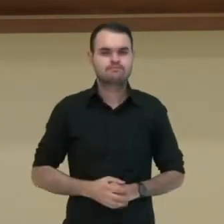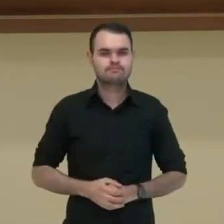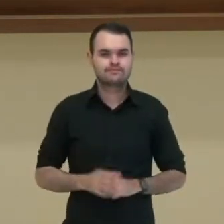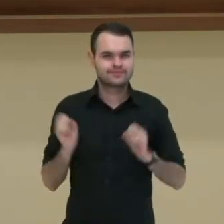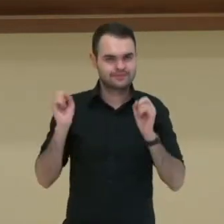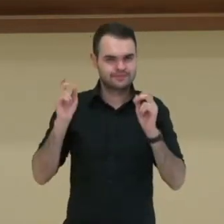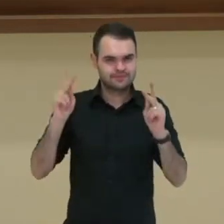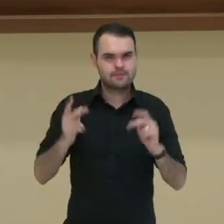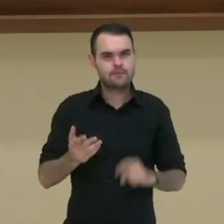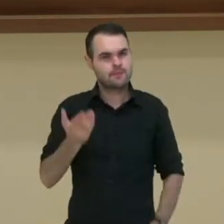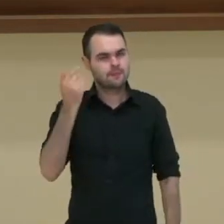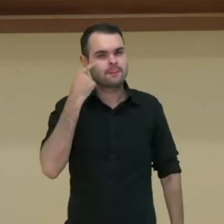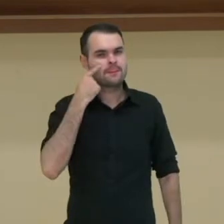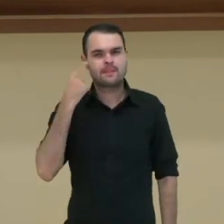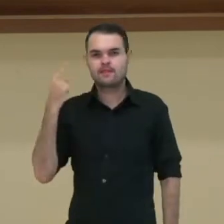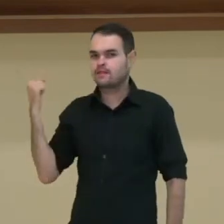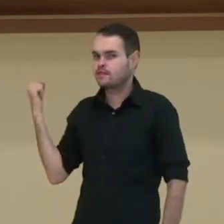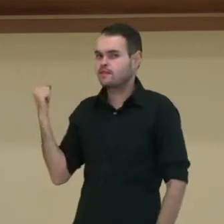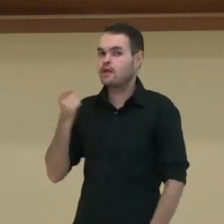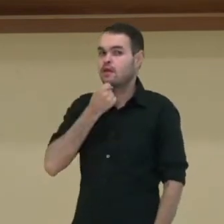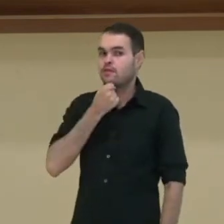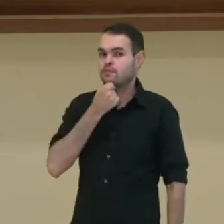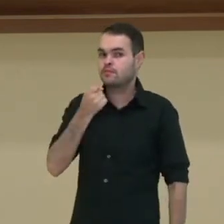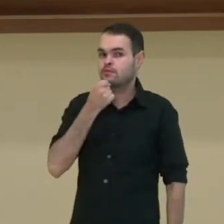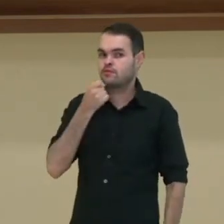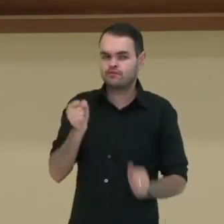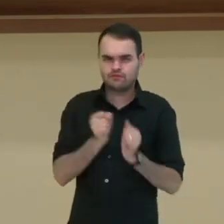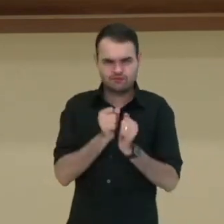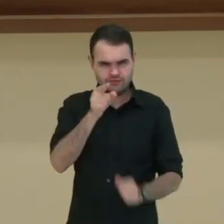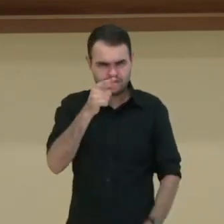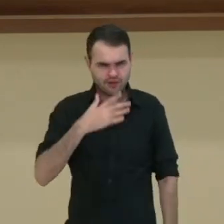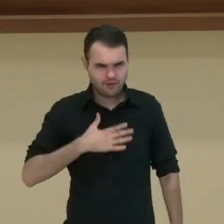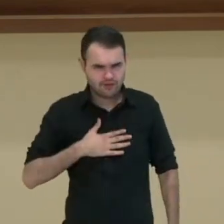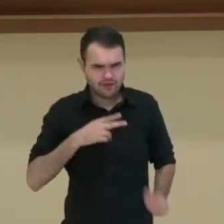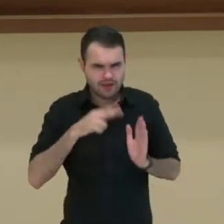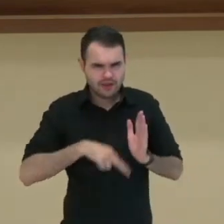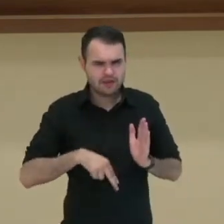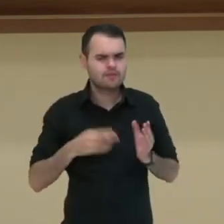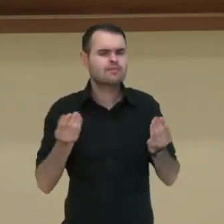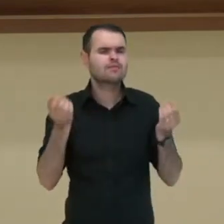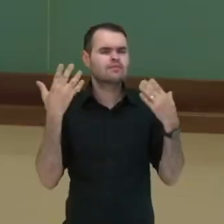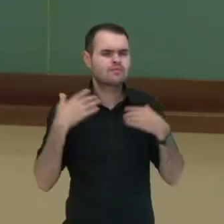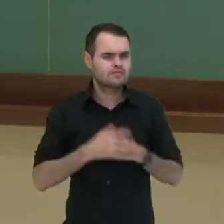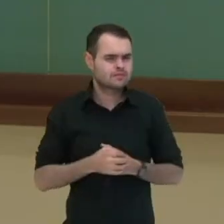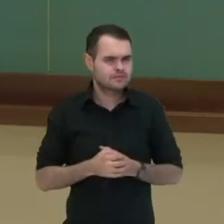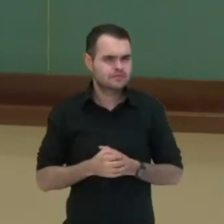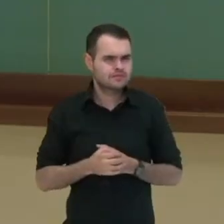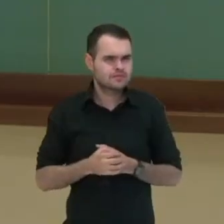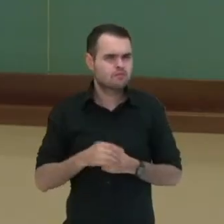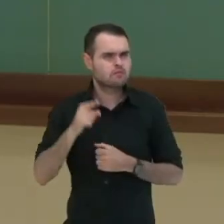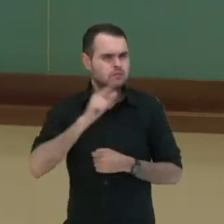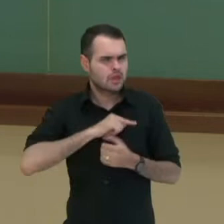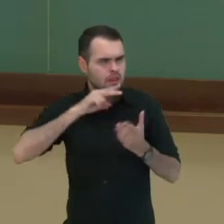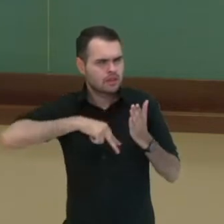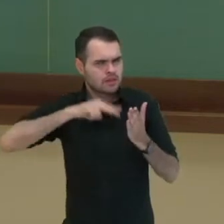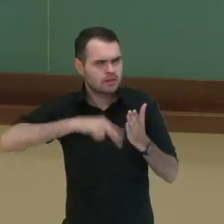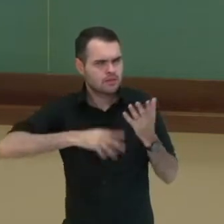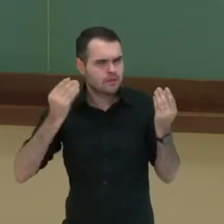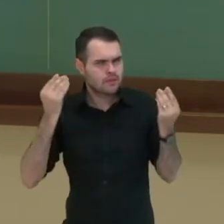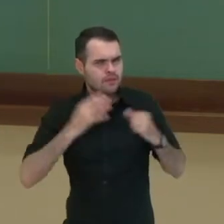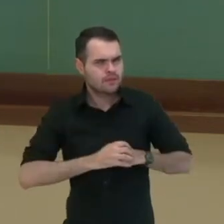ok? Bora lá então. Vamos ler uma reportagem comigo? Você gosta de ler? Conta para mim uma coisa. Vem cá, você tem lido